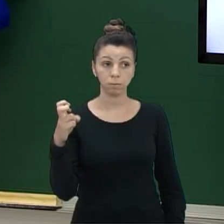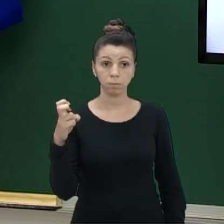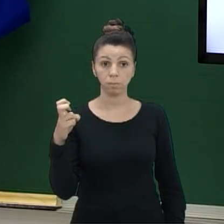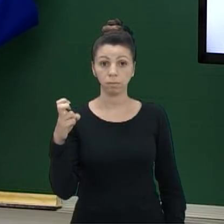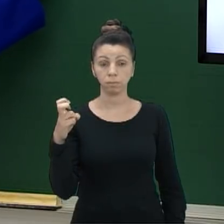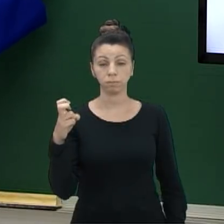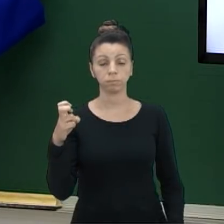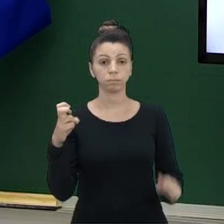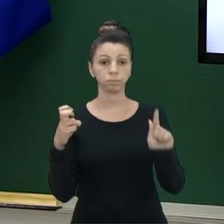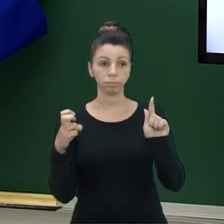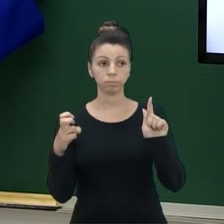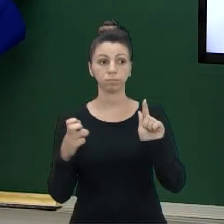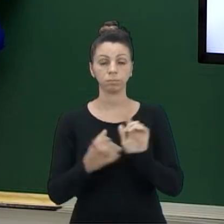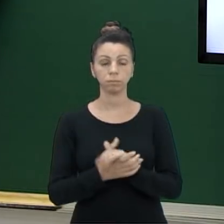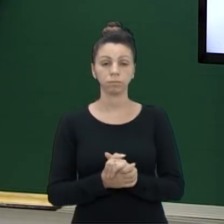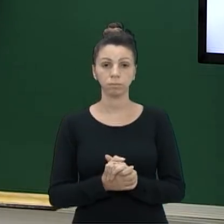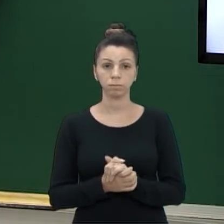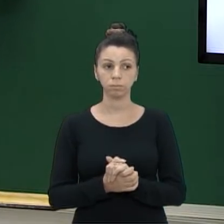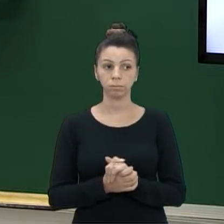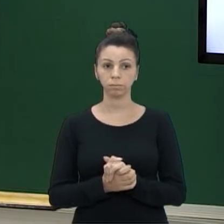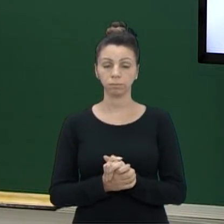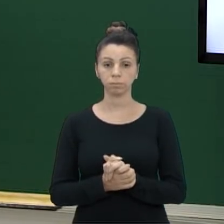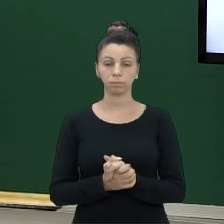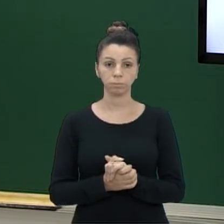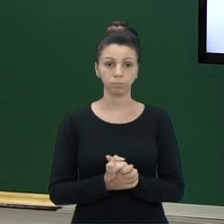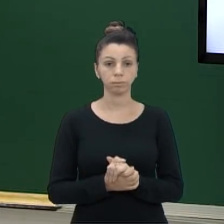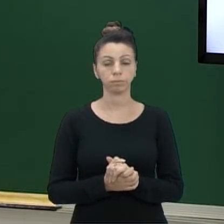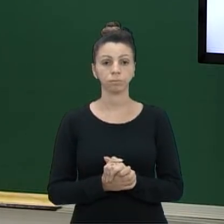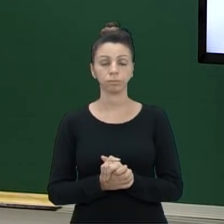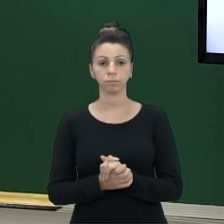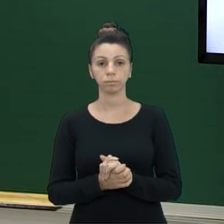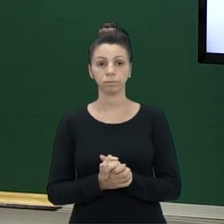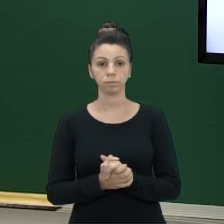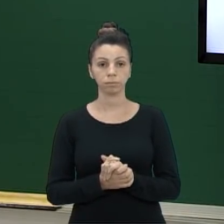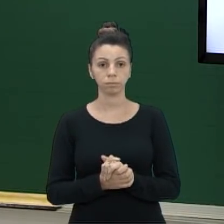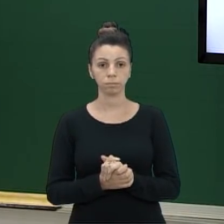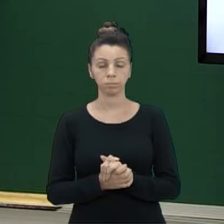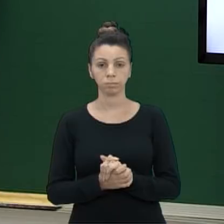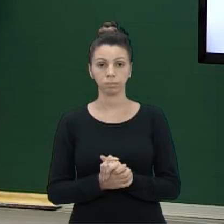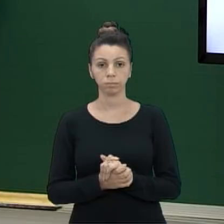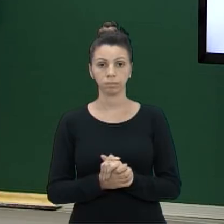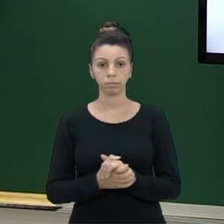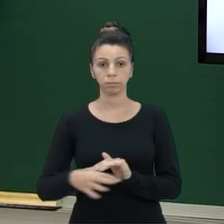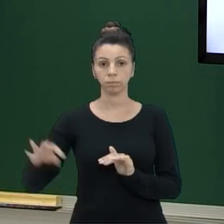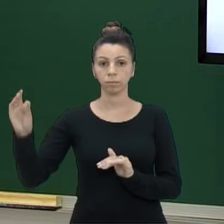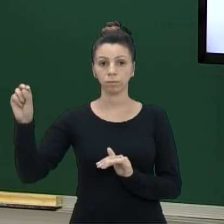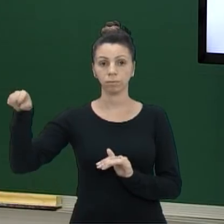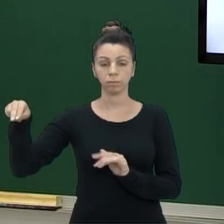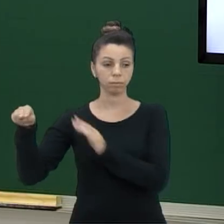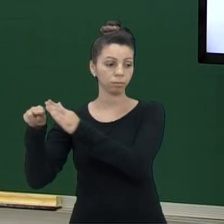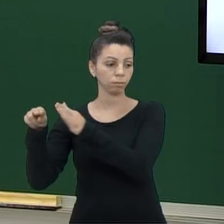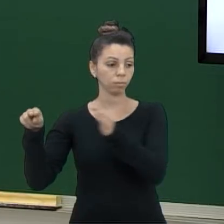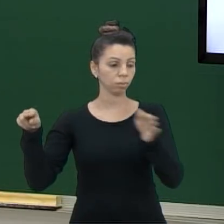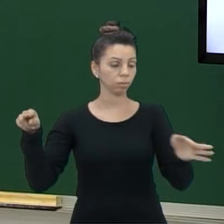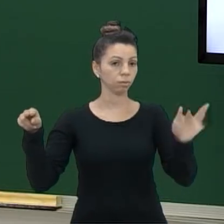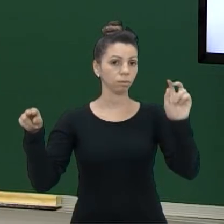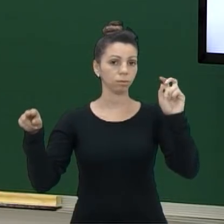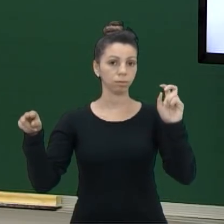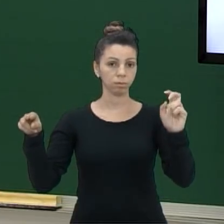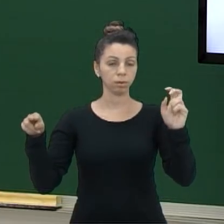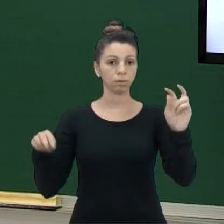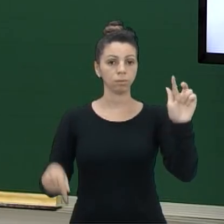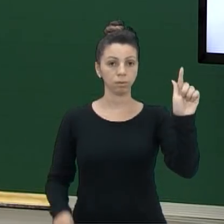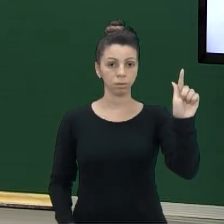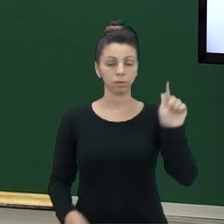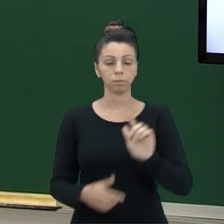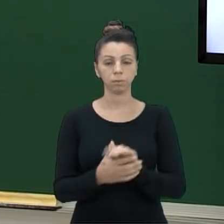gramas. Então, a gente quer chegar em 5 gramas. Grama é a nossa unidade fundamental. Multiplica lá também. Então,